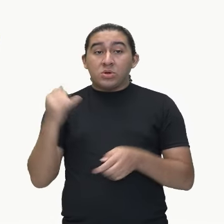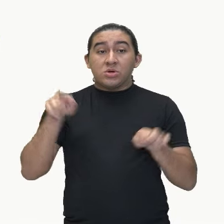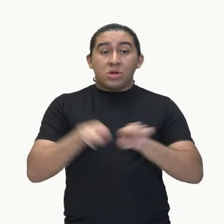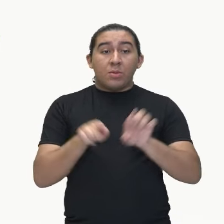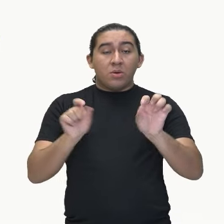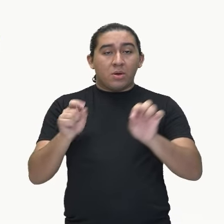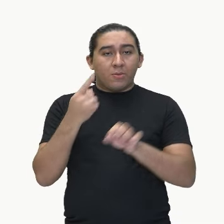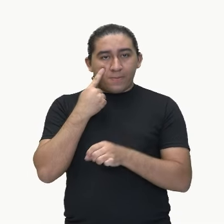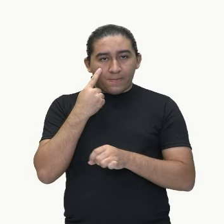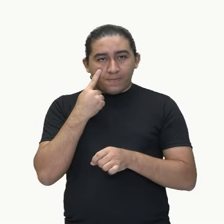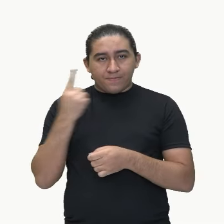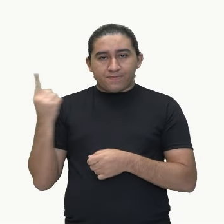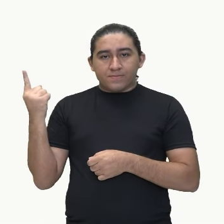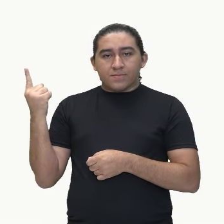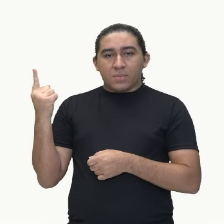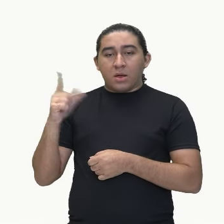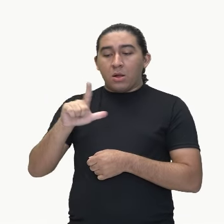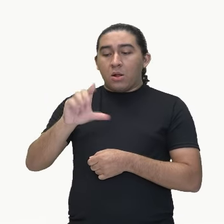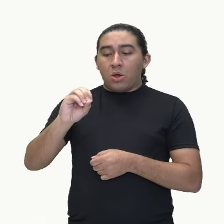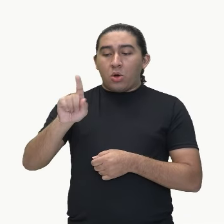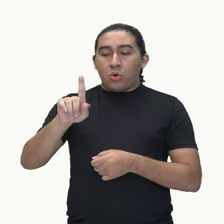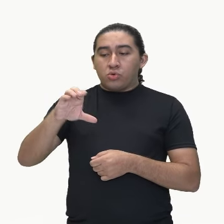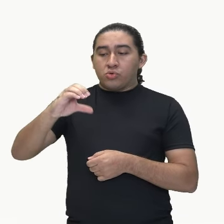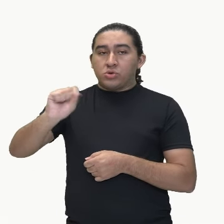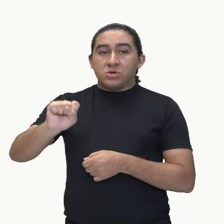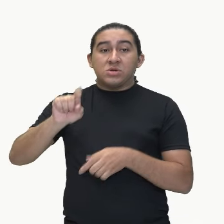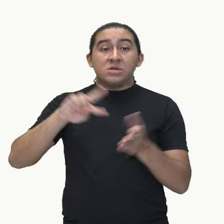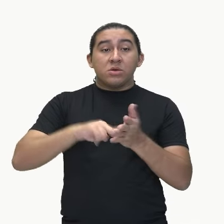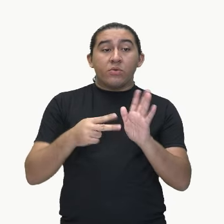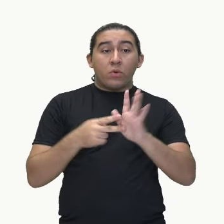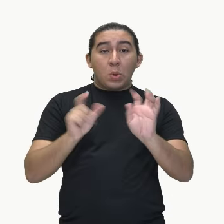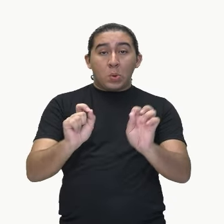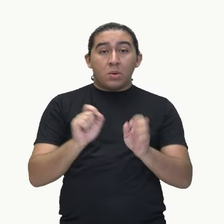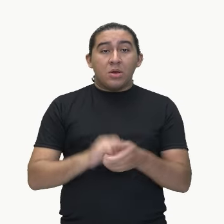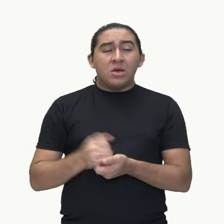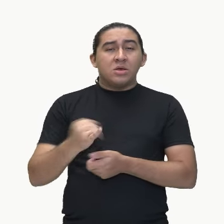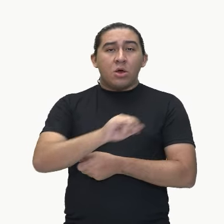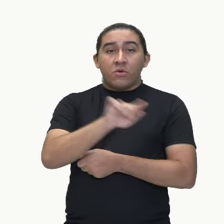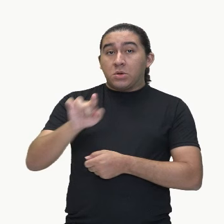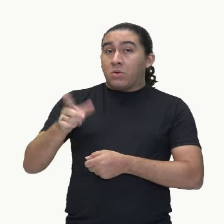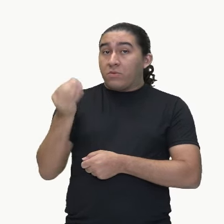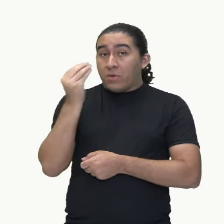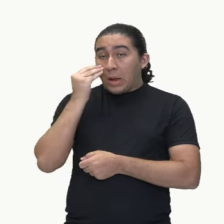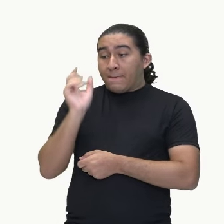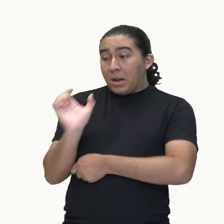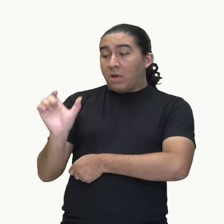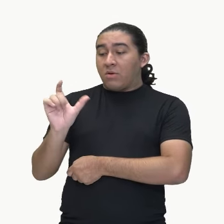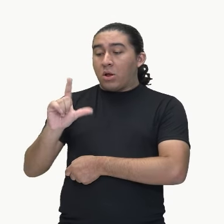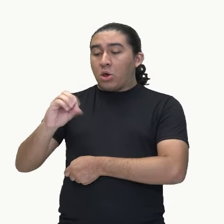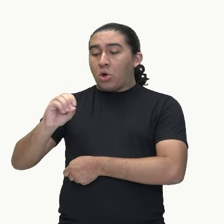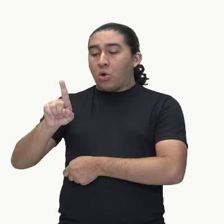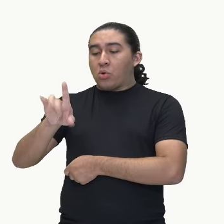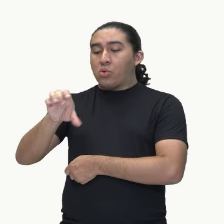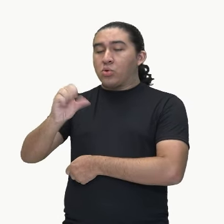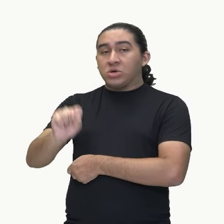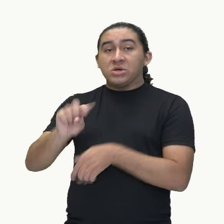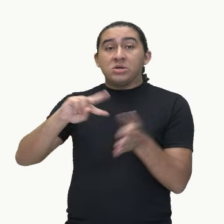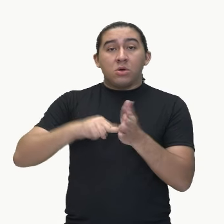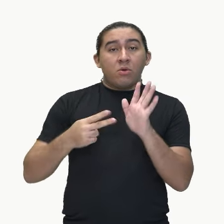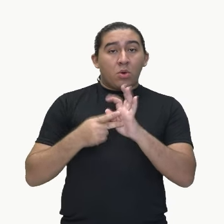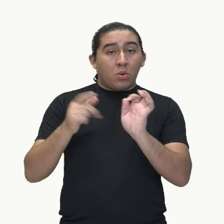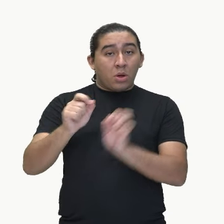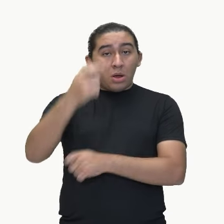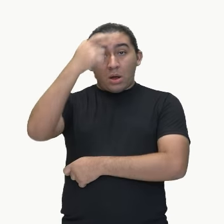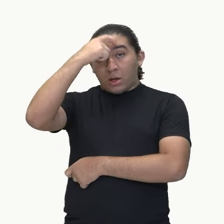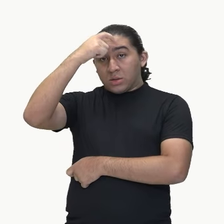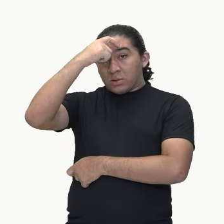logos. Vamos ver aqui a questão do logos. O logos significa, quando vocês ouvirem falar em logos, pensem logo na questão da razão,